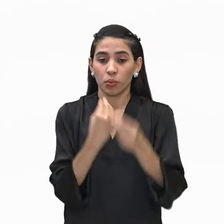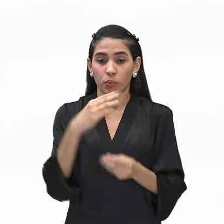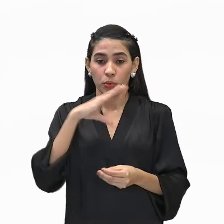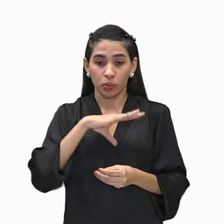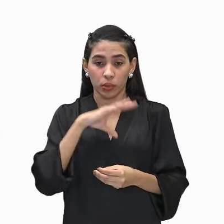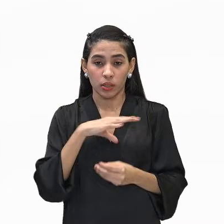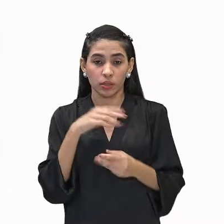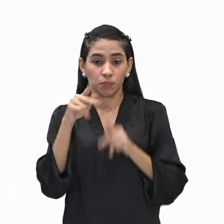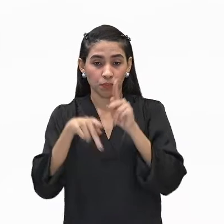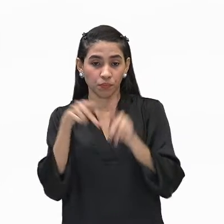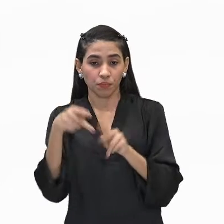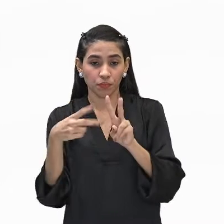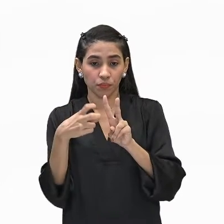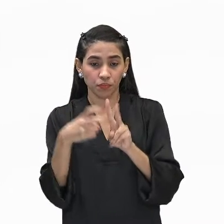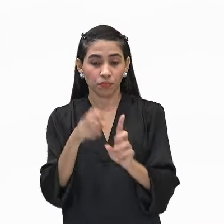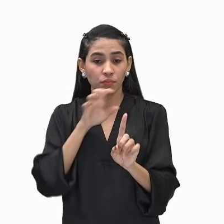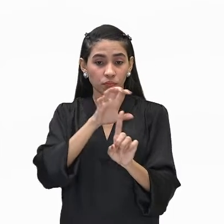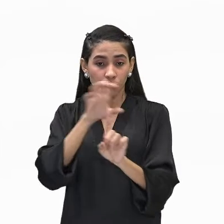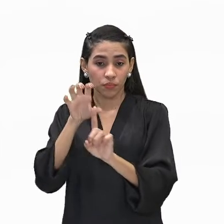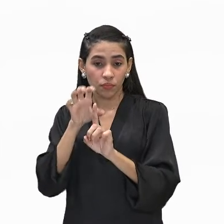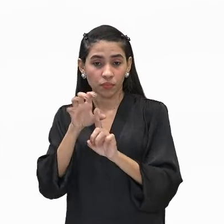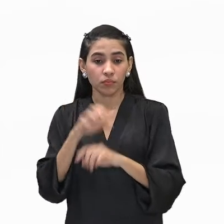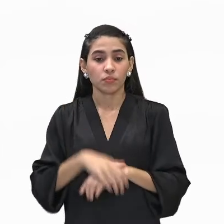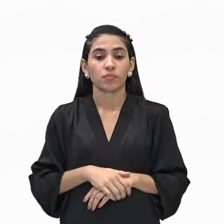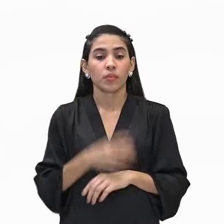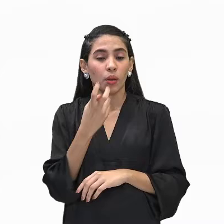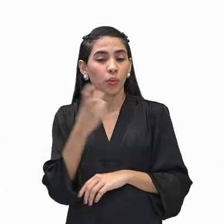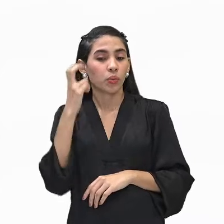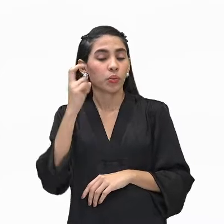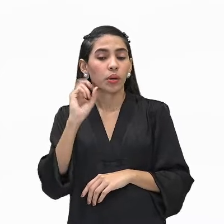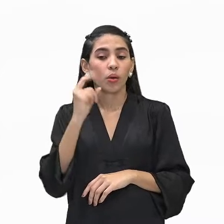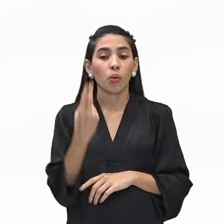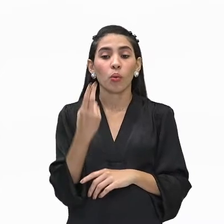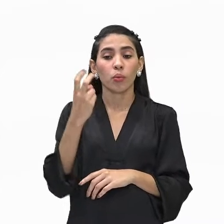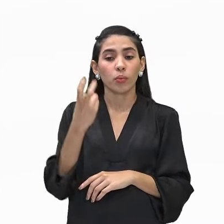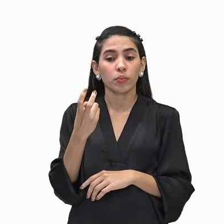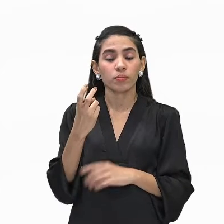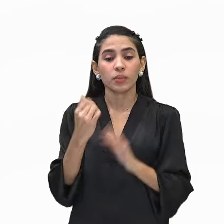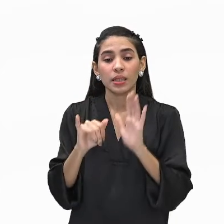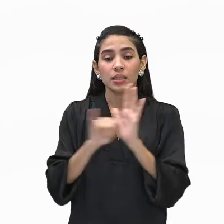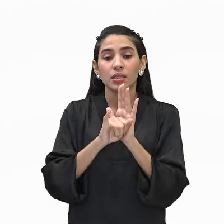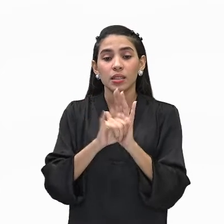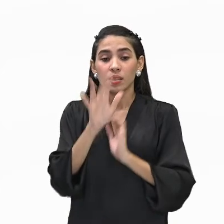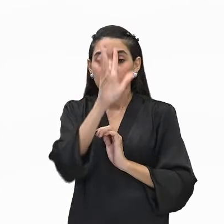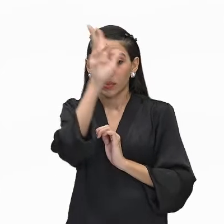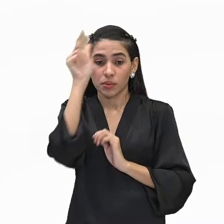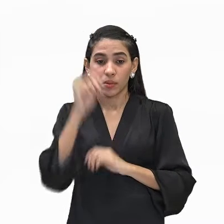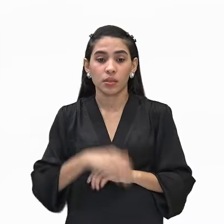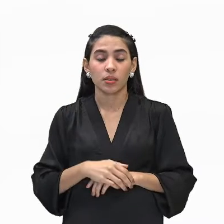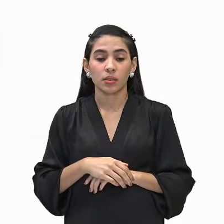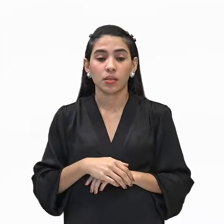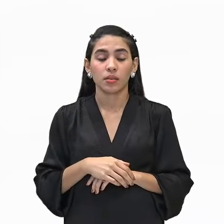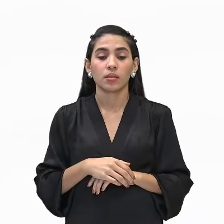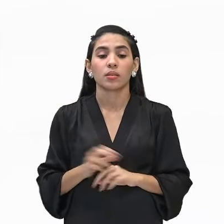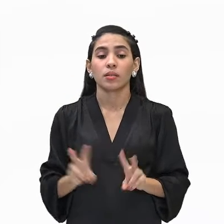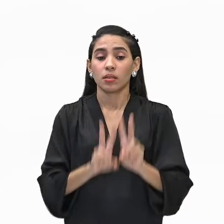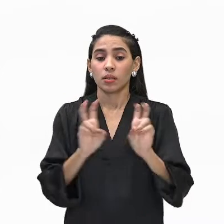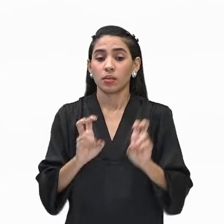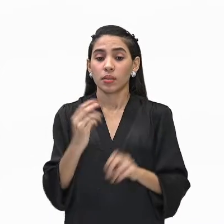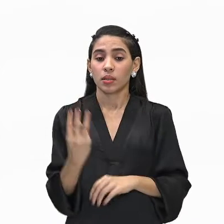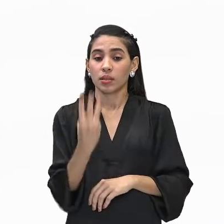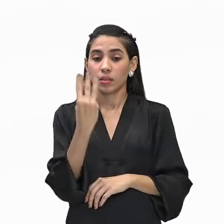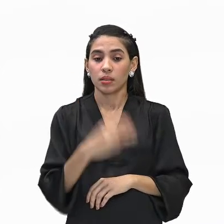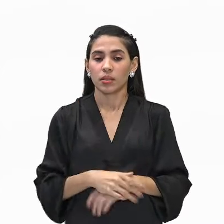indígenas e africanos influenciam a cultura ou identidade amazônica? 3. Houve a presença negra na